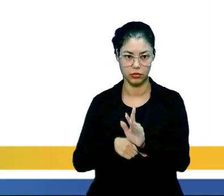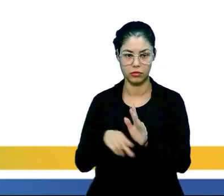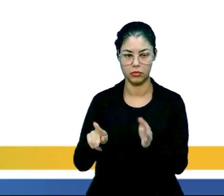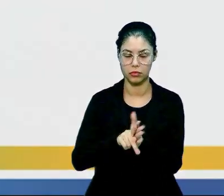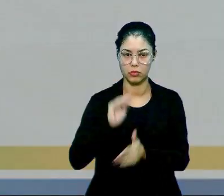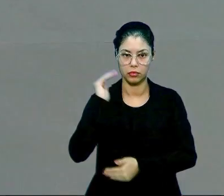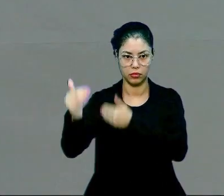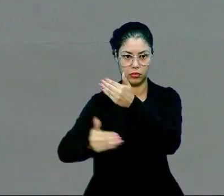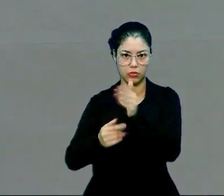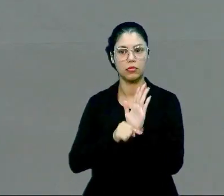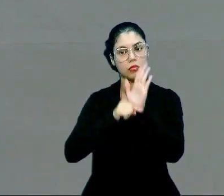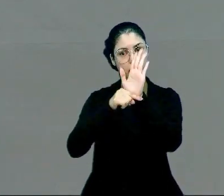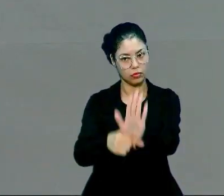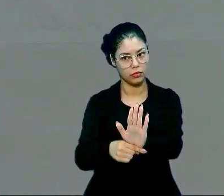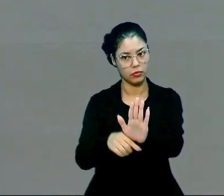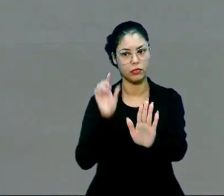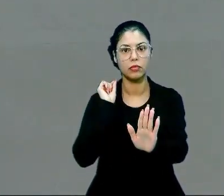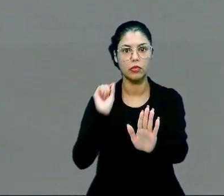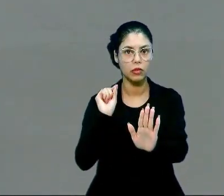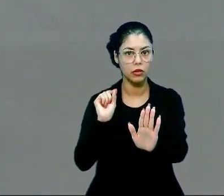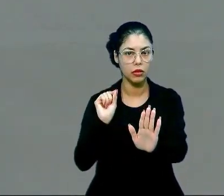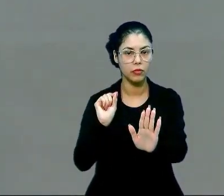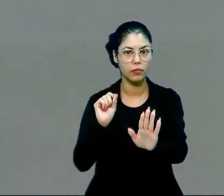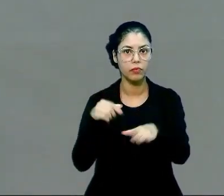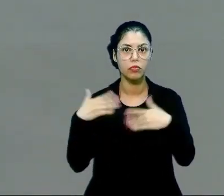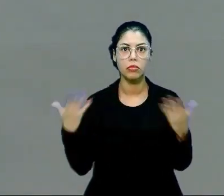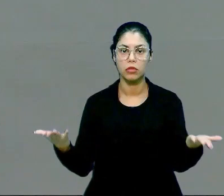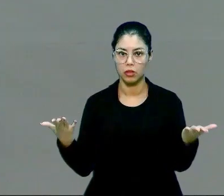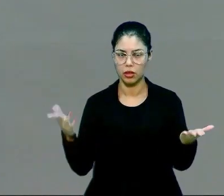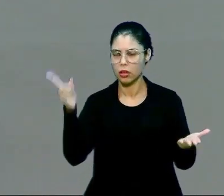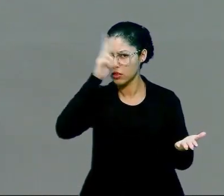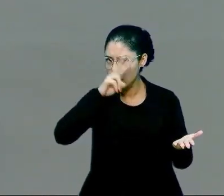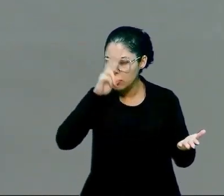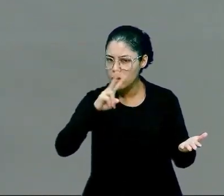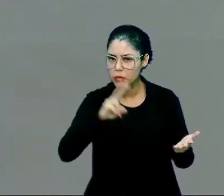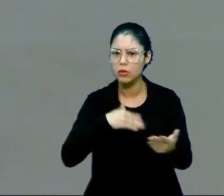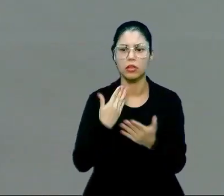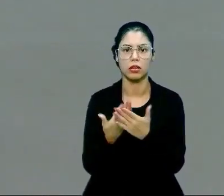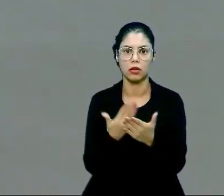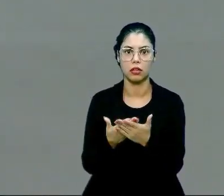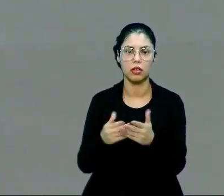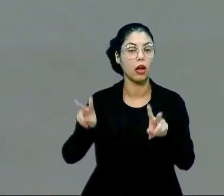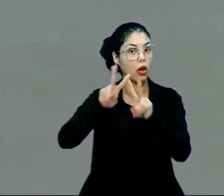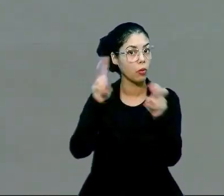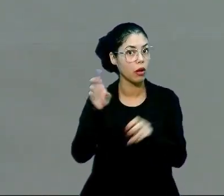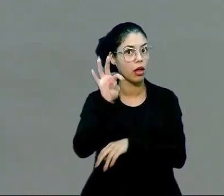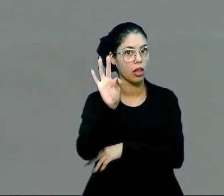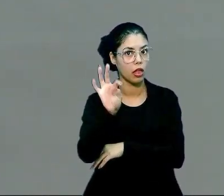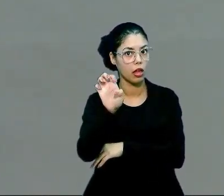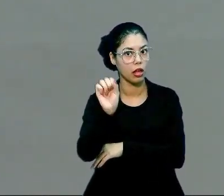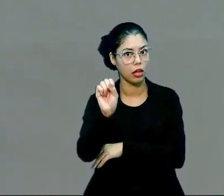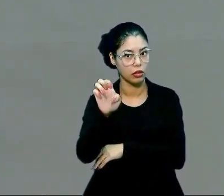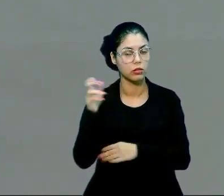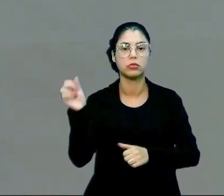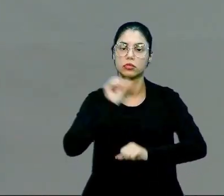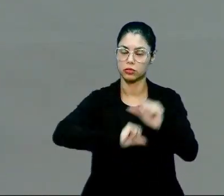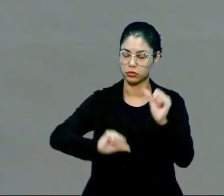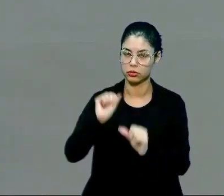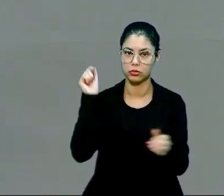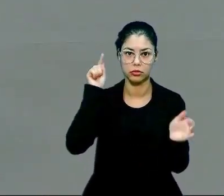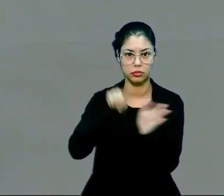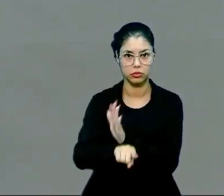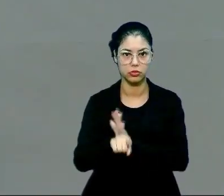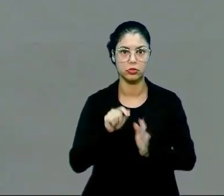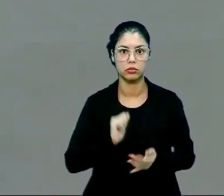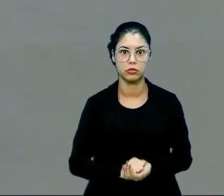defender no decorrer do texto. Lembra que nós tivemos uma aula só sobre tese? E aí você pegaria o seu tema, transformaria em uma